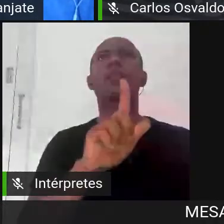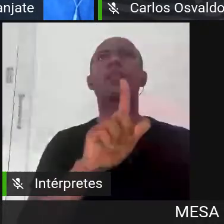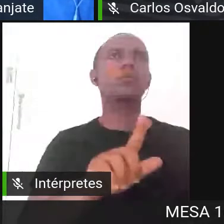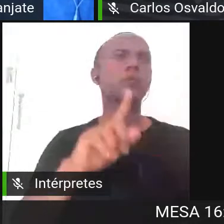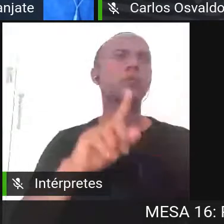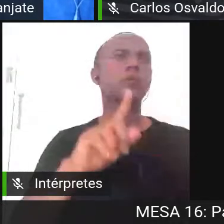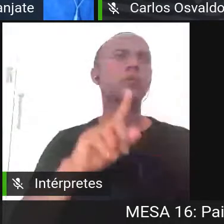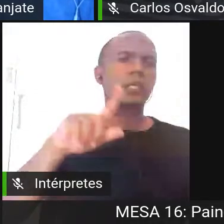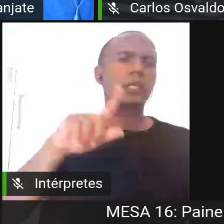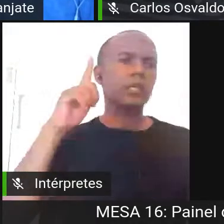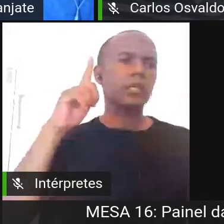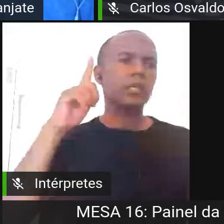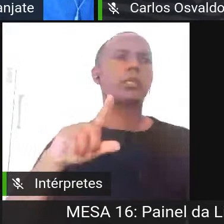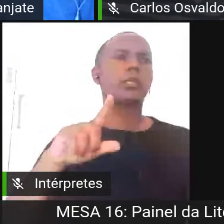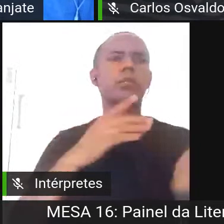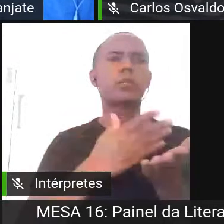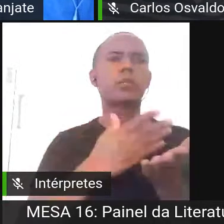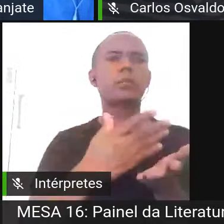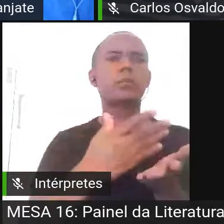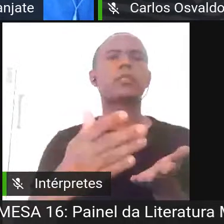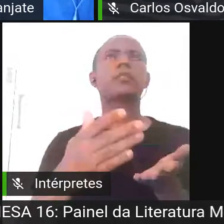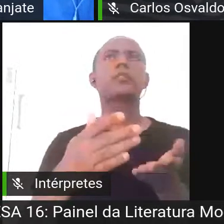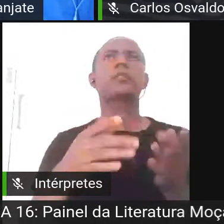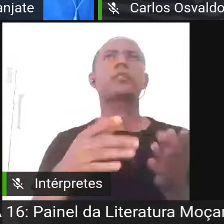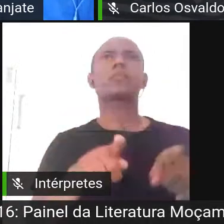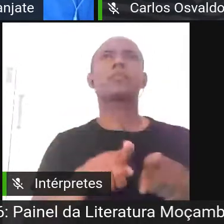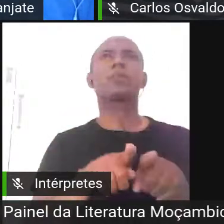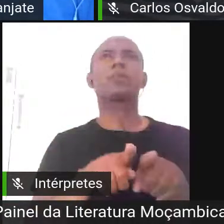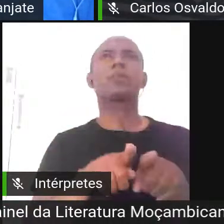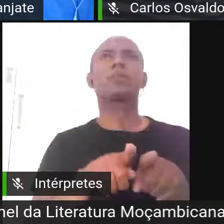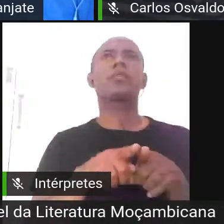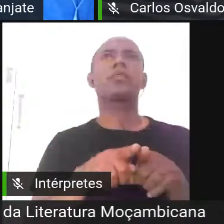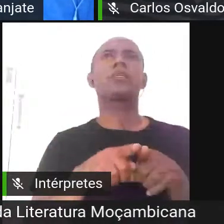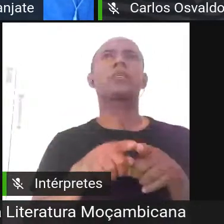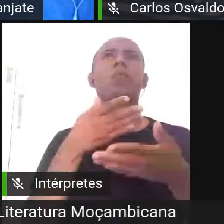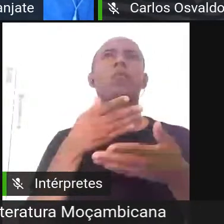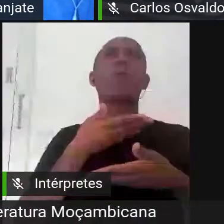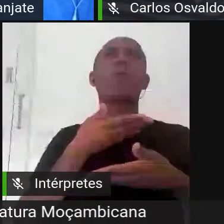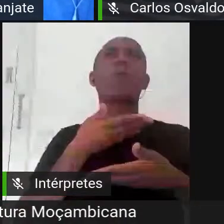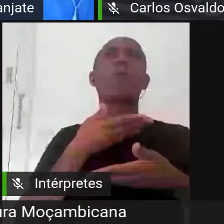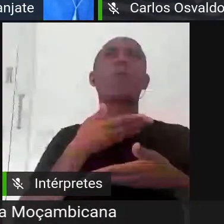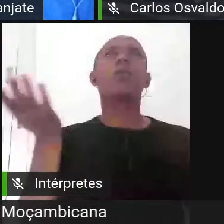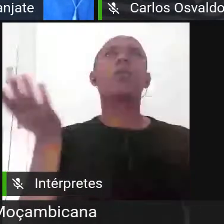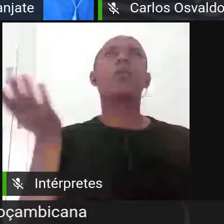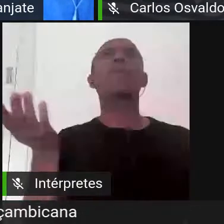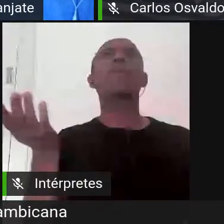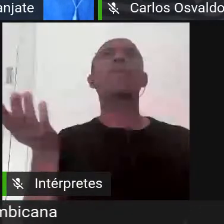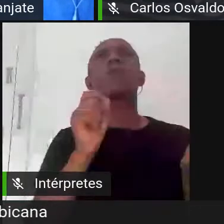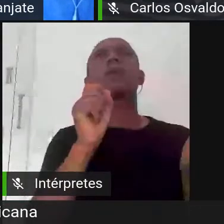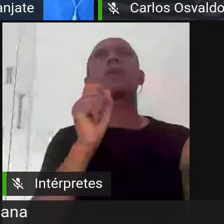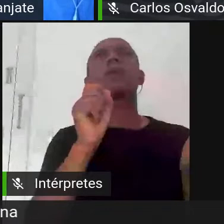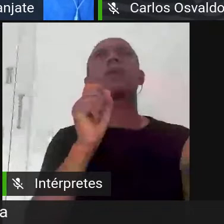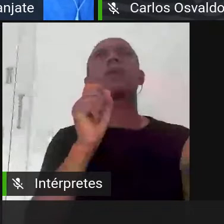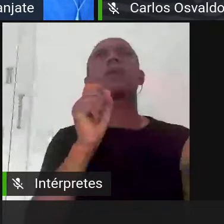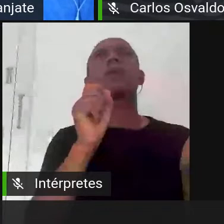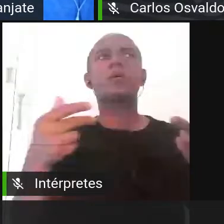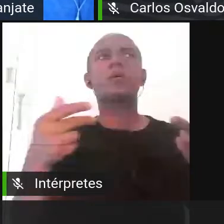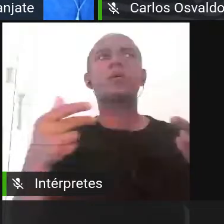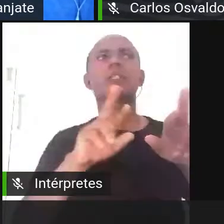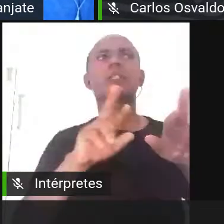começa a ganhar corpo, não é? E há elementos simbólicos da nossa moçambicanidade que